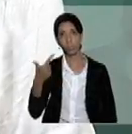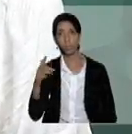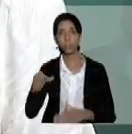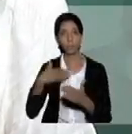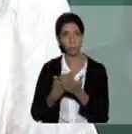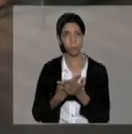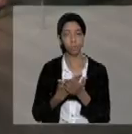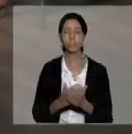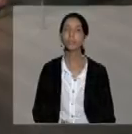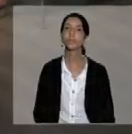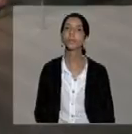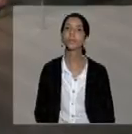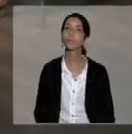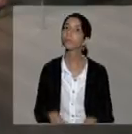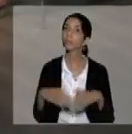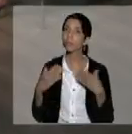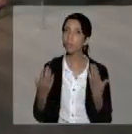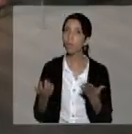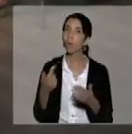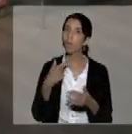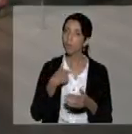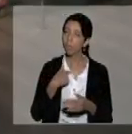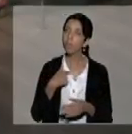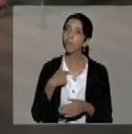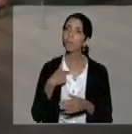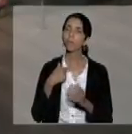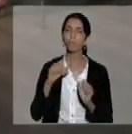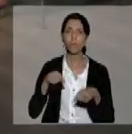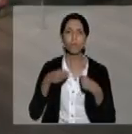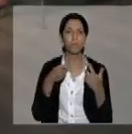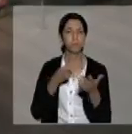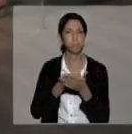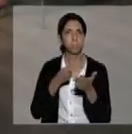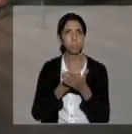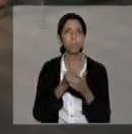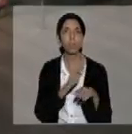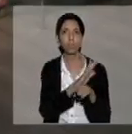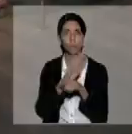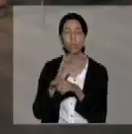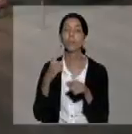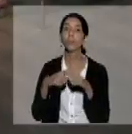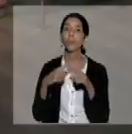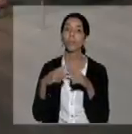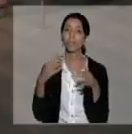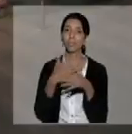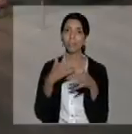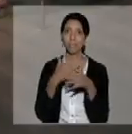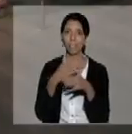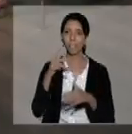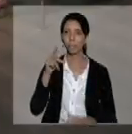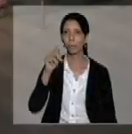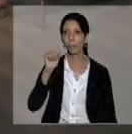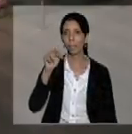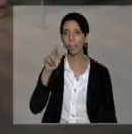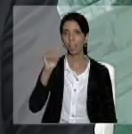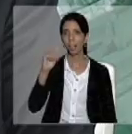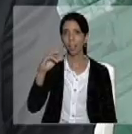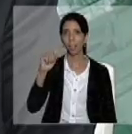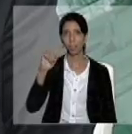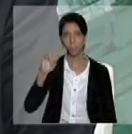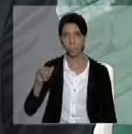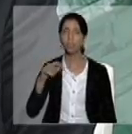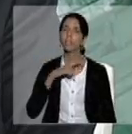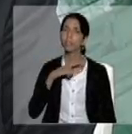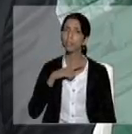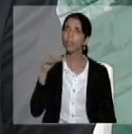2002 para cá. Bem, na verdade, eu participei um pouquinho dessa luta, porque a cidade de Paracambi tem um campus,